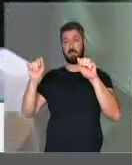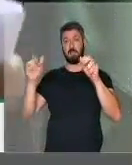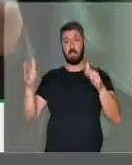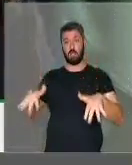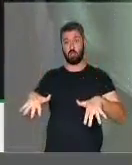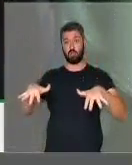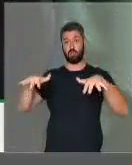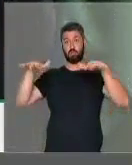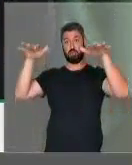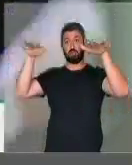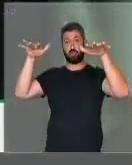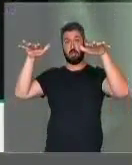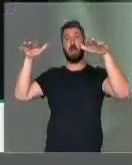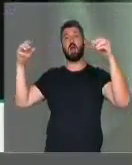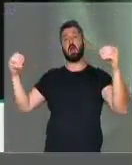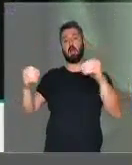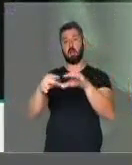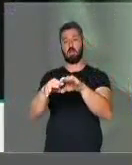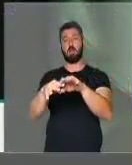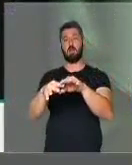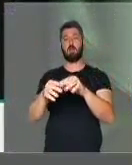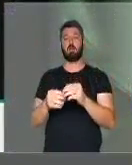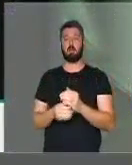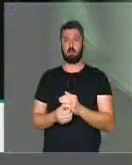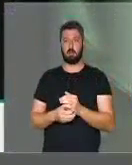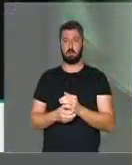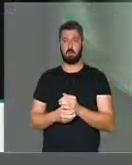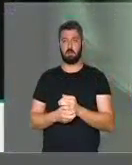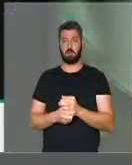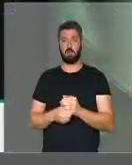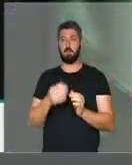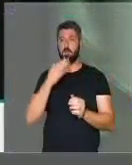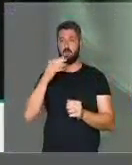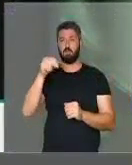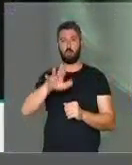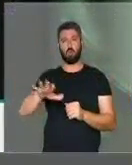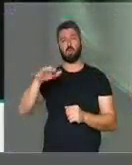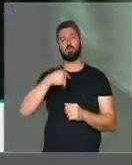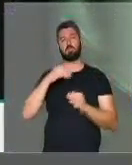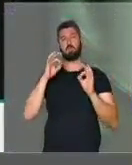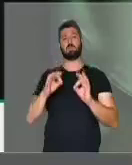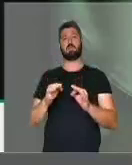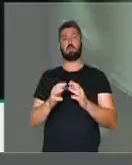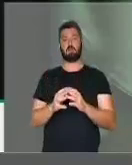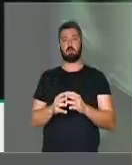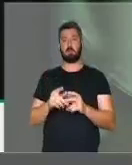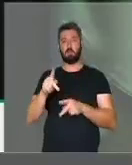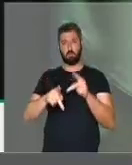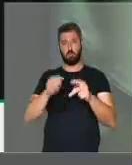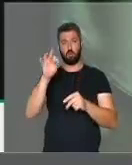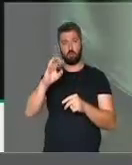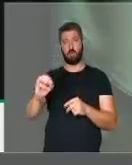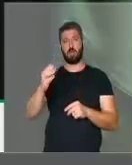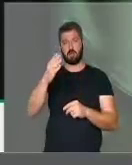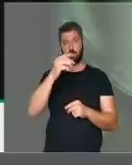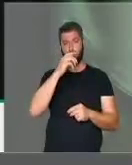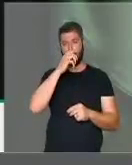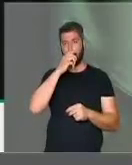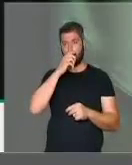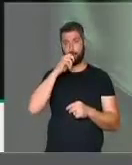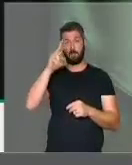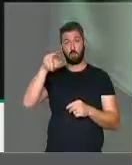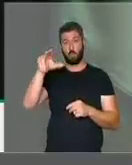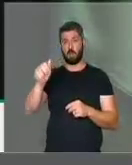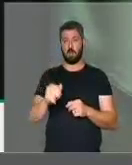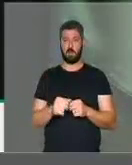cheio, jogando água onde não deve jogar. E para o Nordeste, eu tenho certeza que os tocantinenses